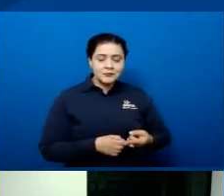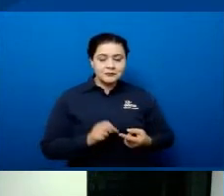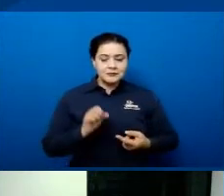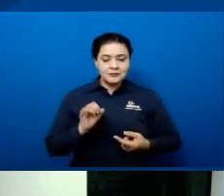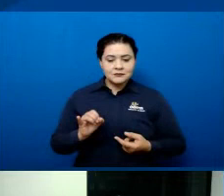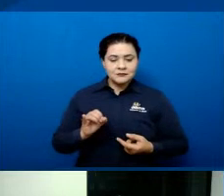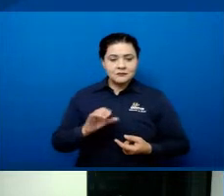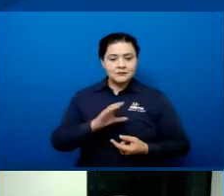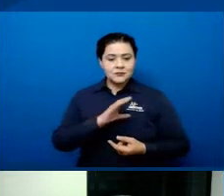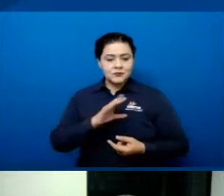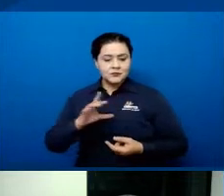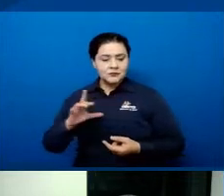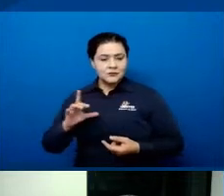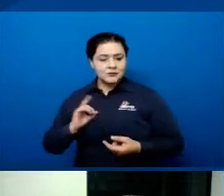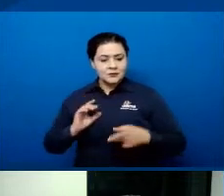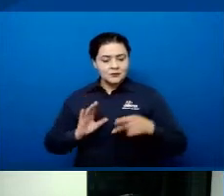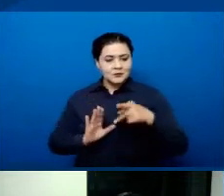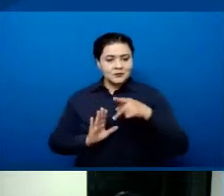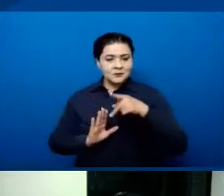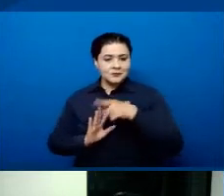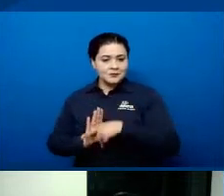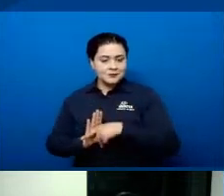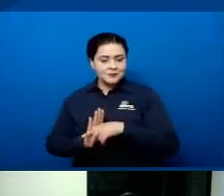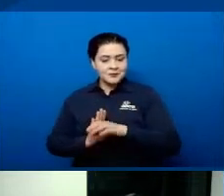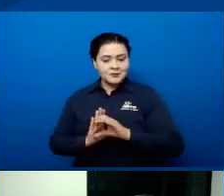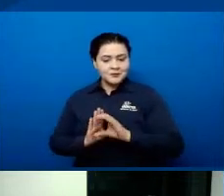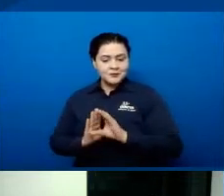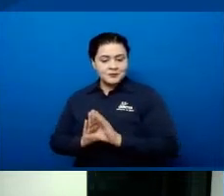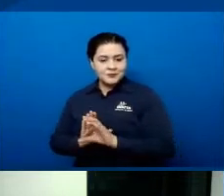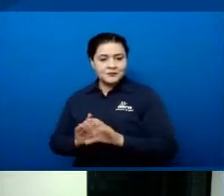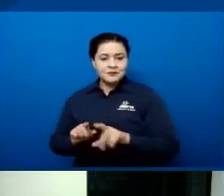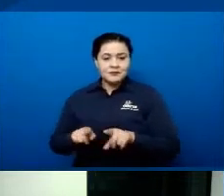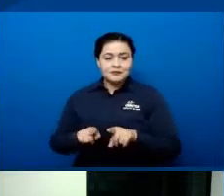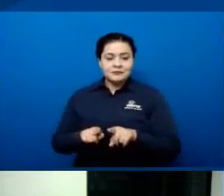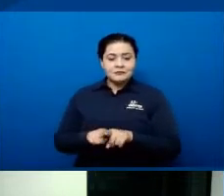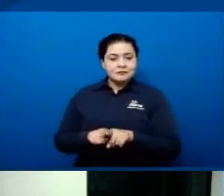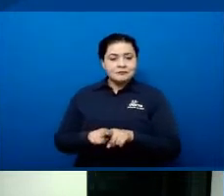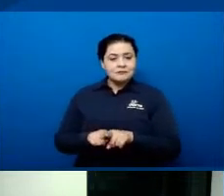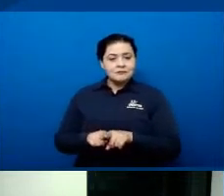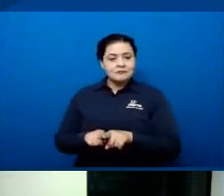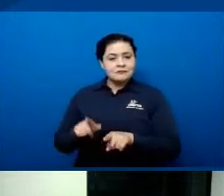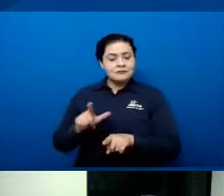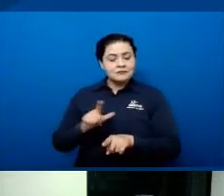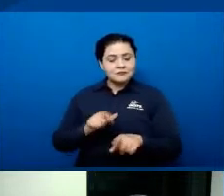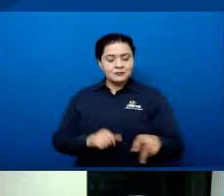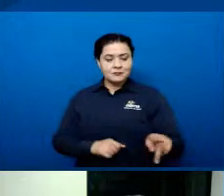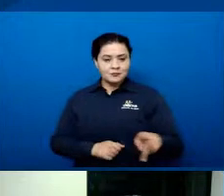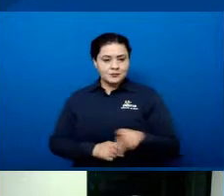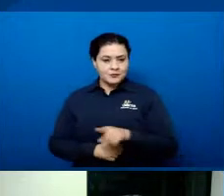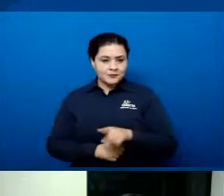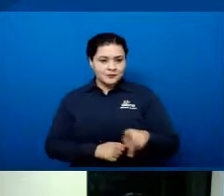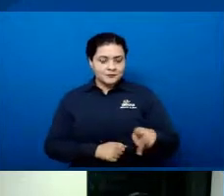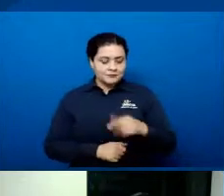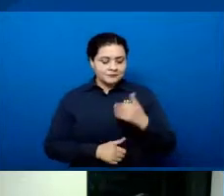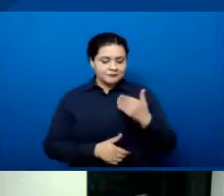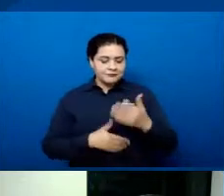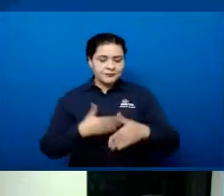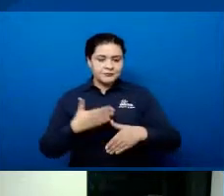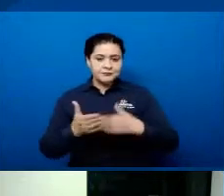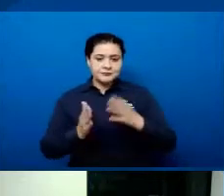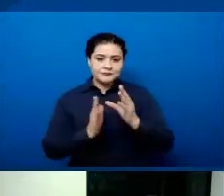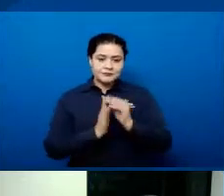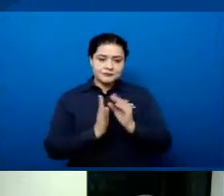coordena projetos, trabalha com projetos assim, né, a gente tem o professor que desenvolve o